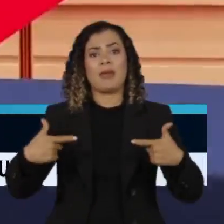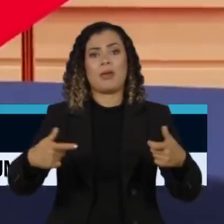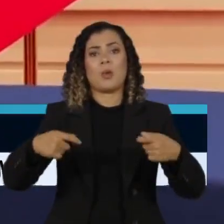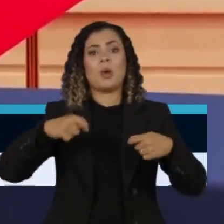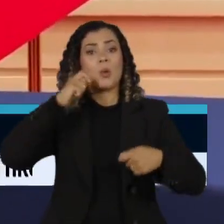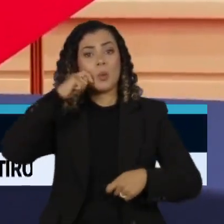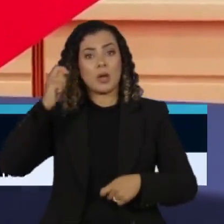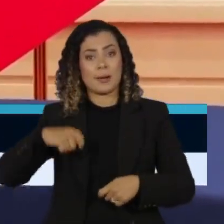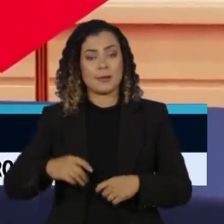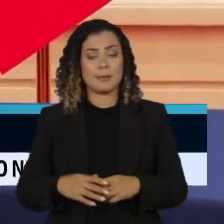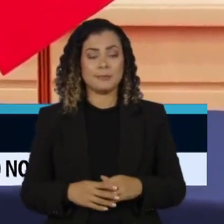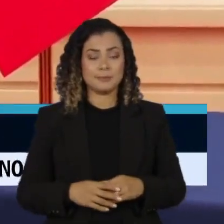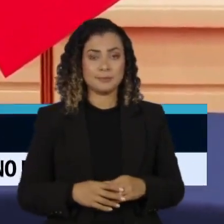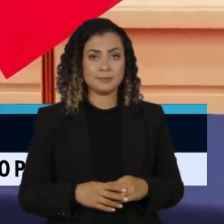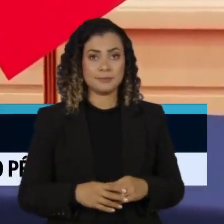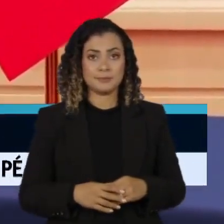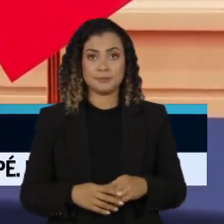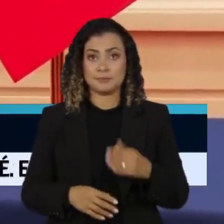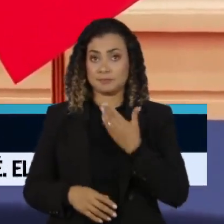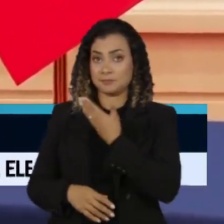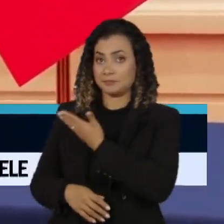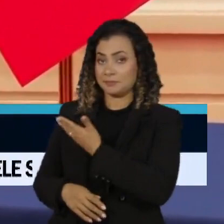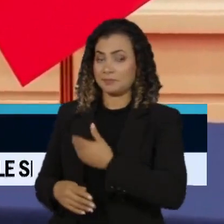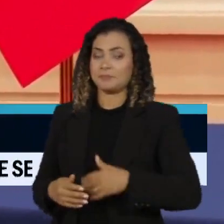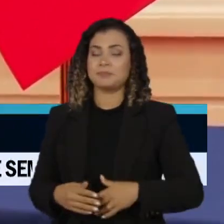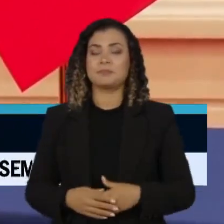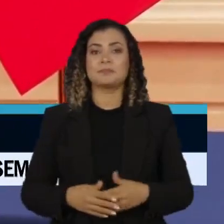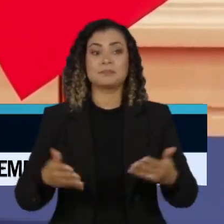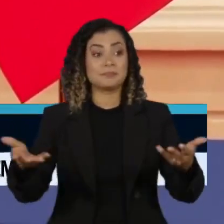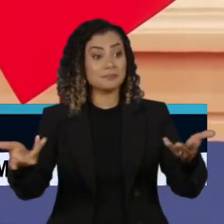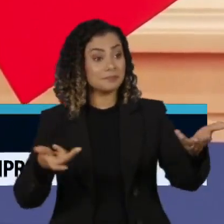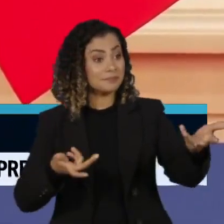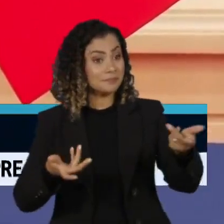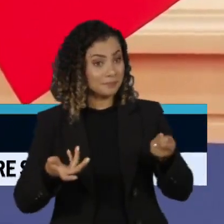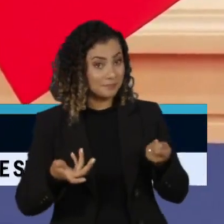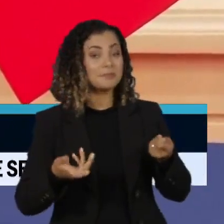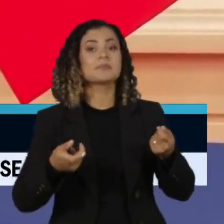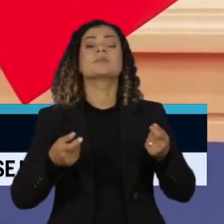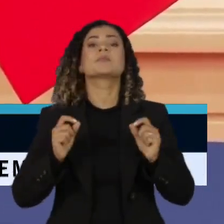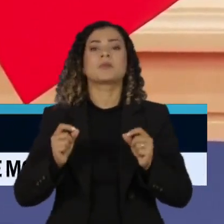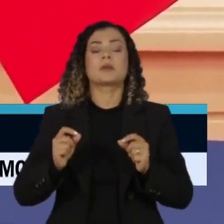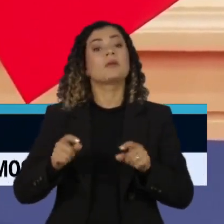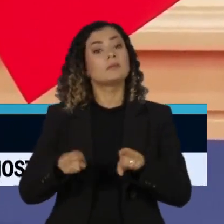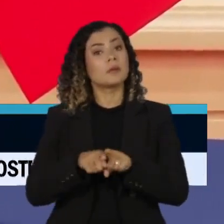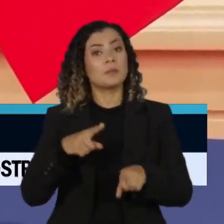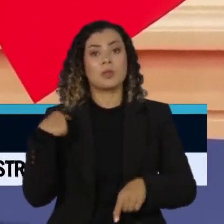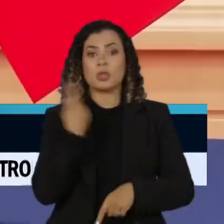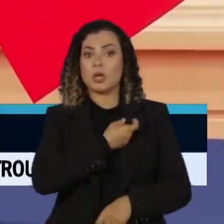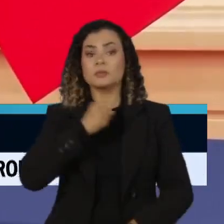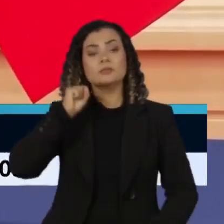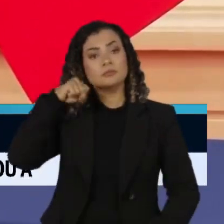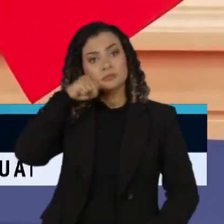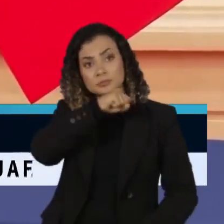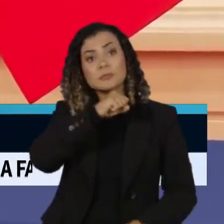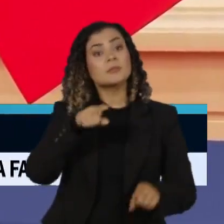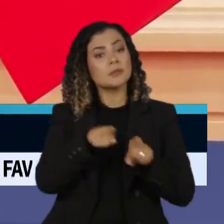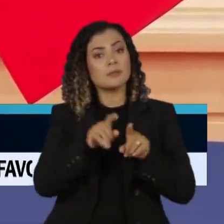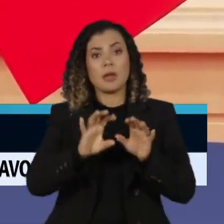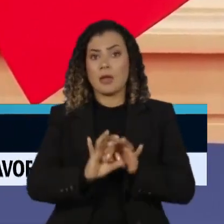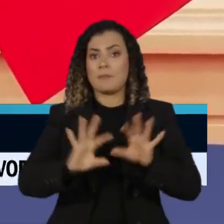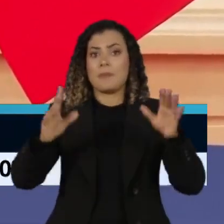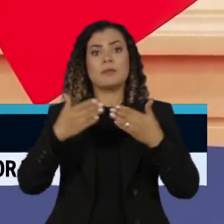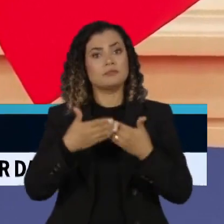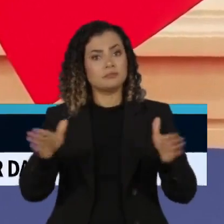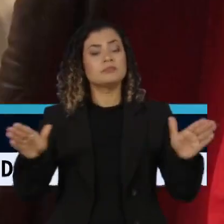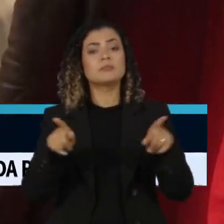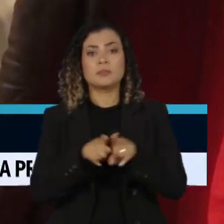Ucrânia. O anfitrião do encontro, Xi Jinping, disse que Pequim está aberta para o diálogo e a cooperação com o